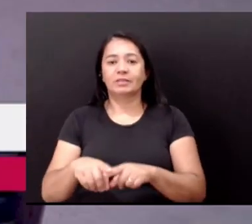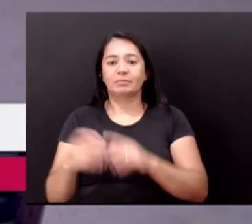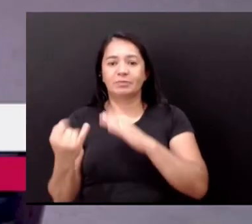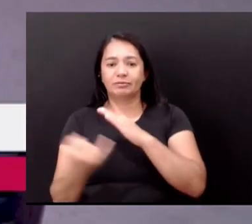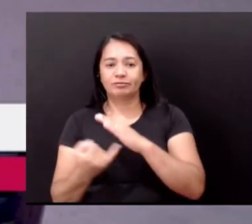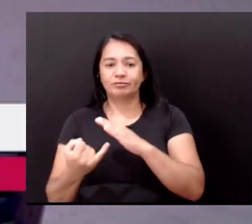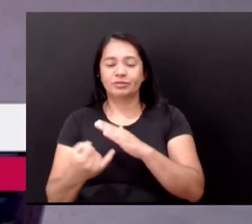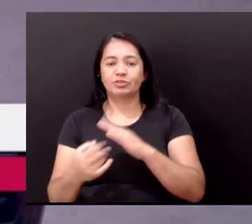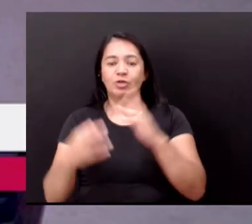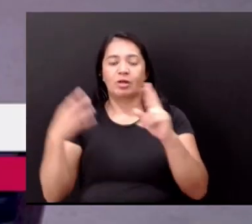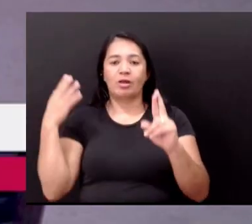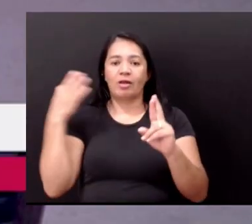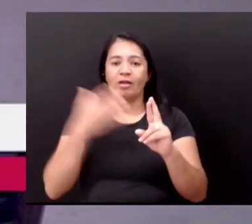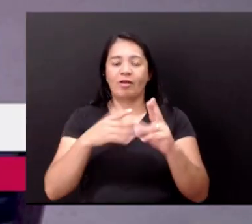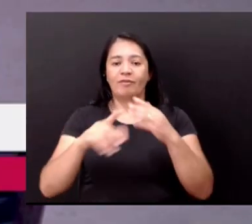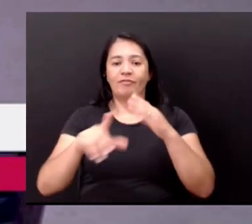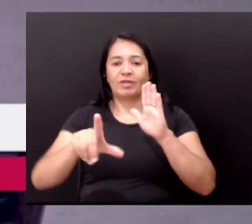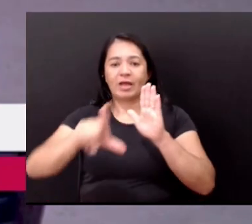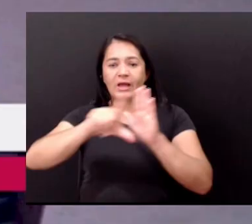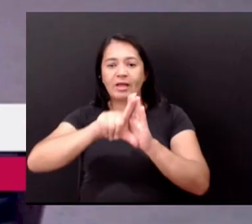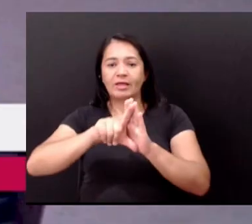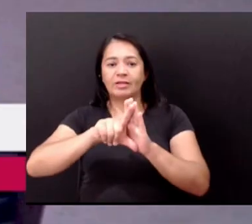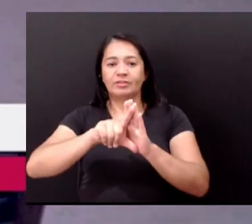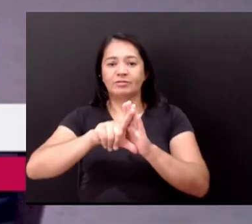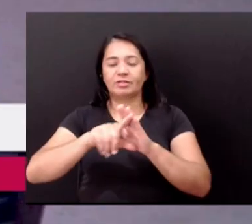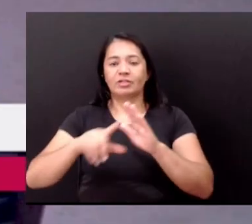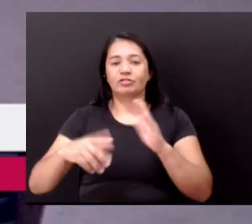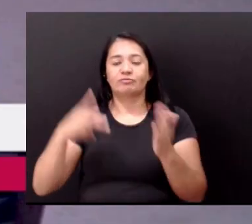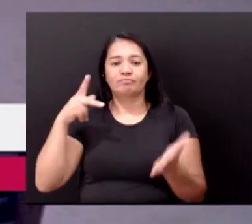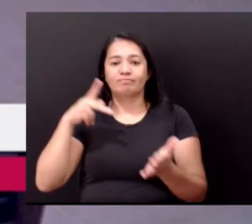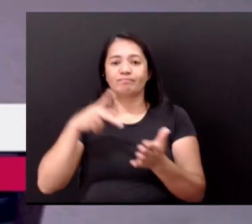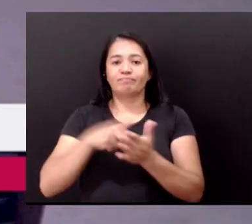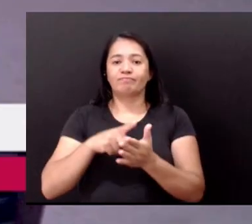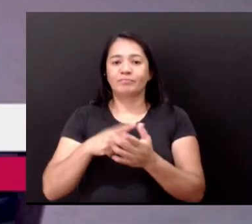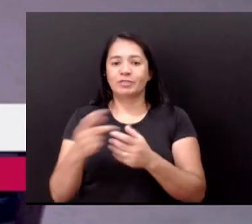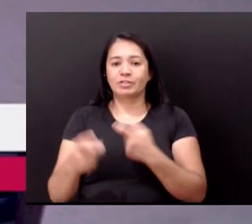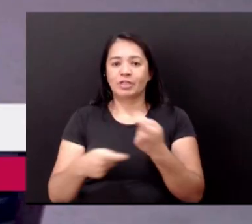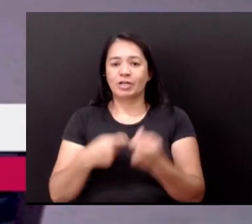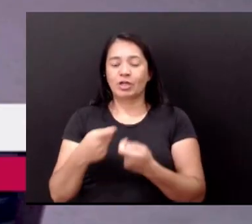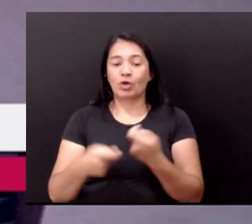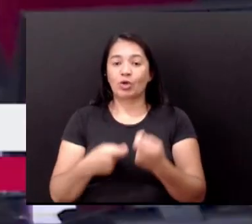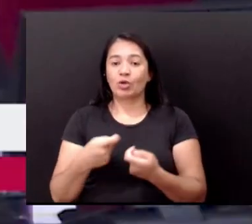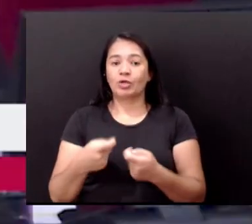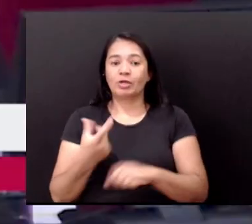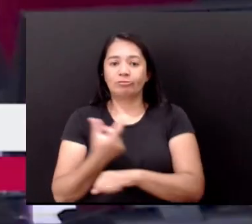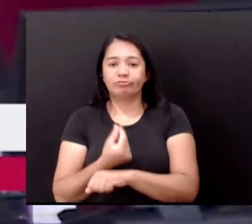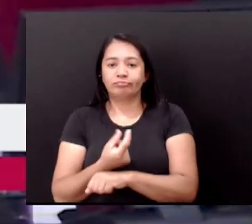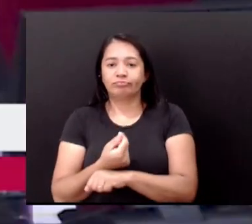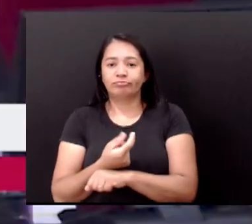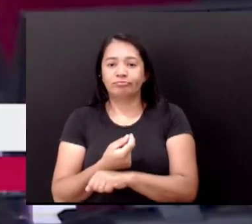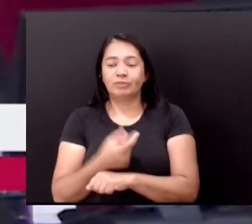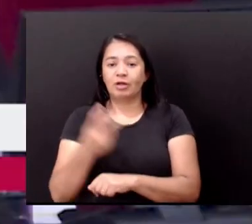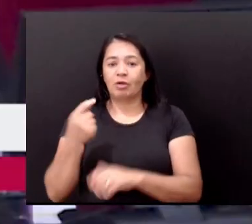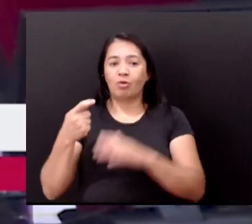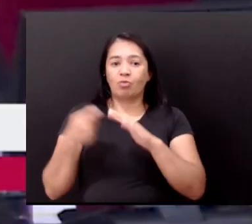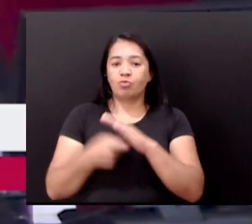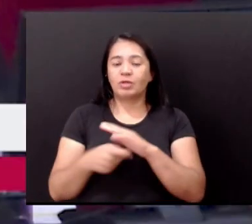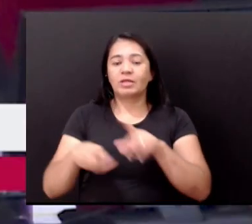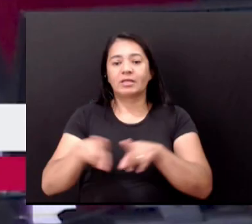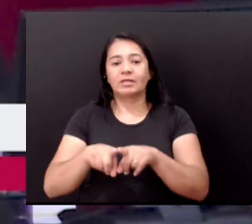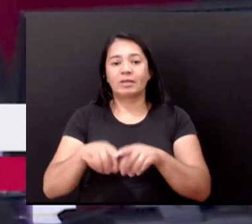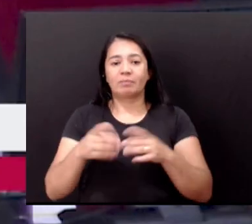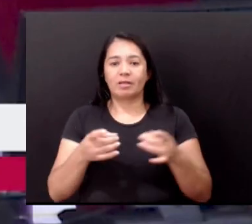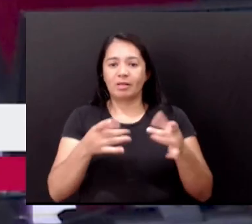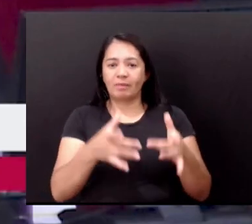à legalidade, legitimidade, economicidade, aplicação de subvenções e renúncia de receitas, o